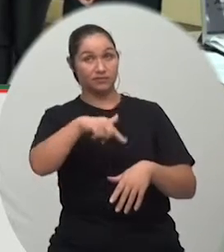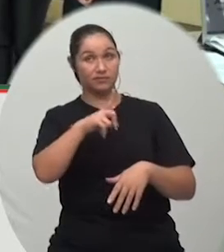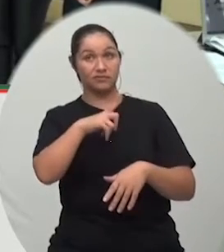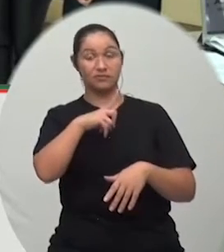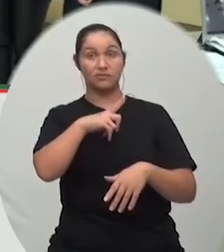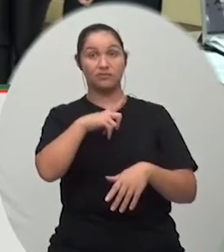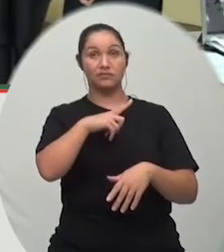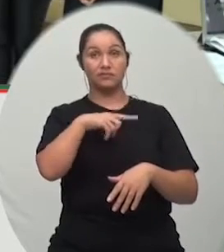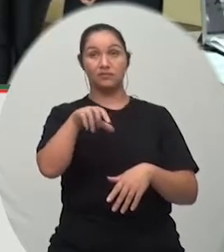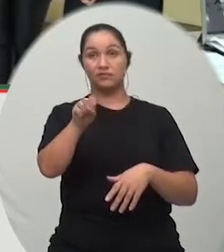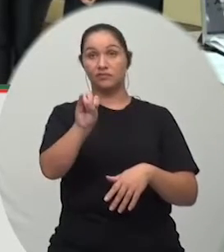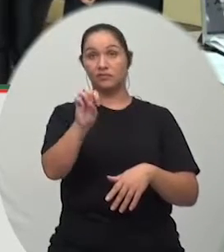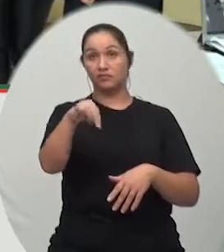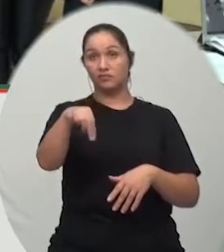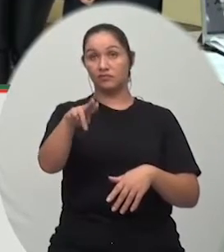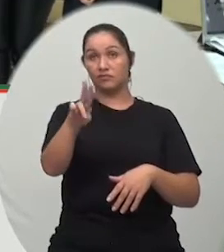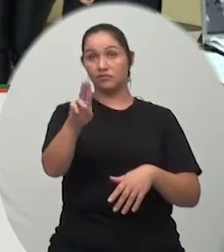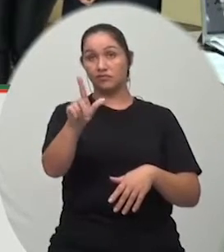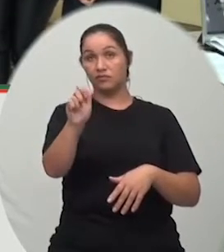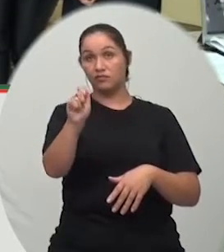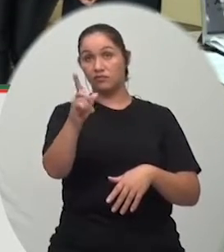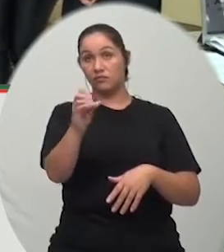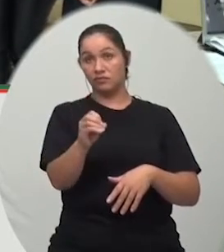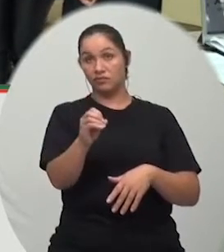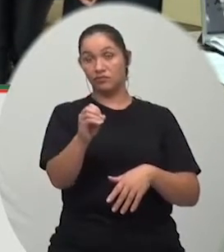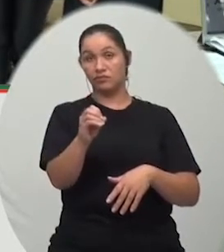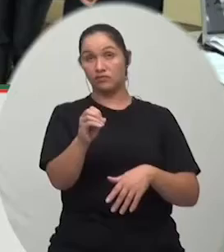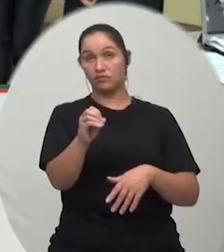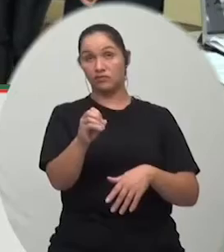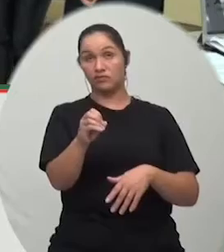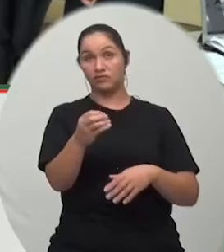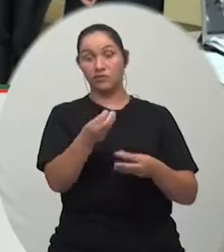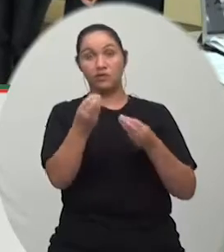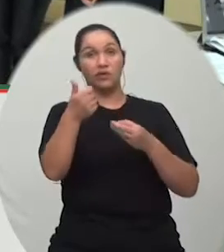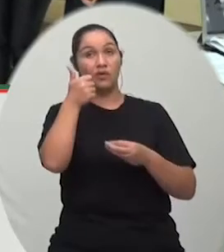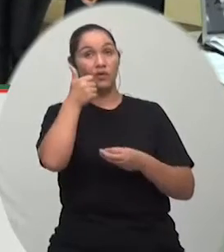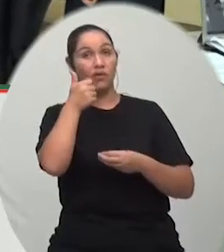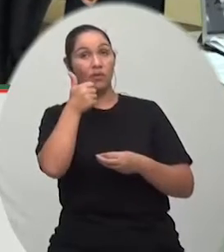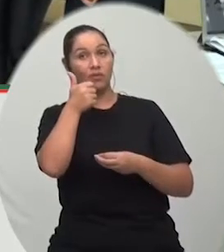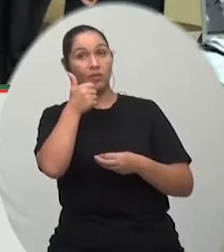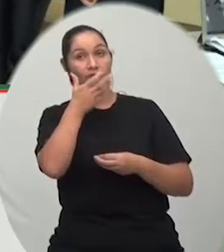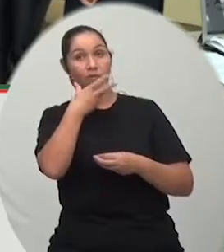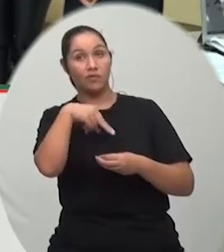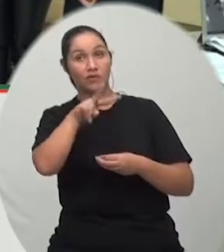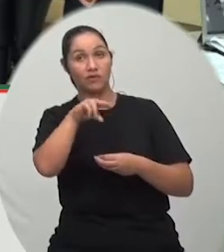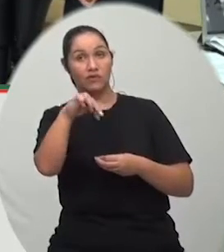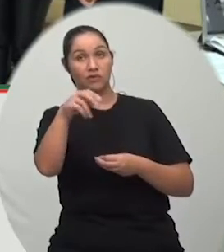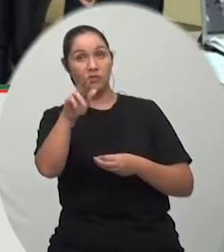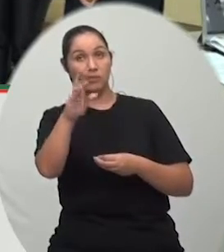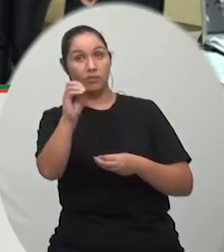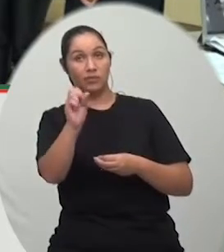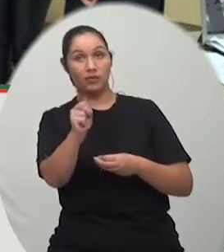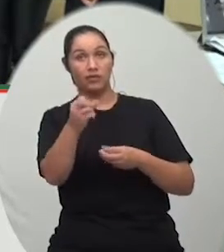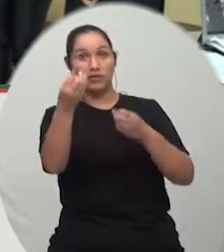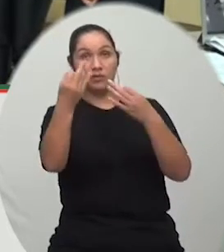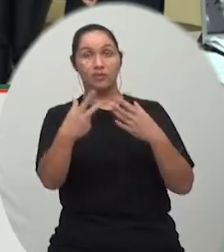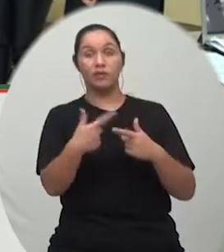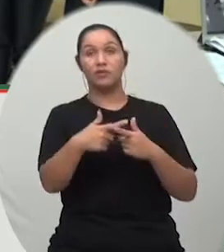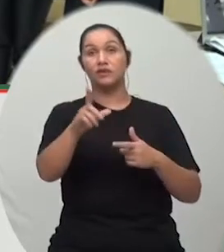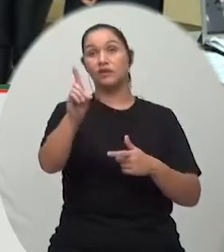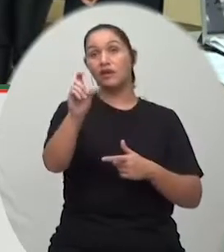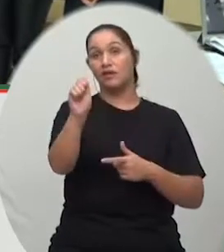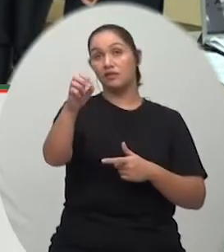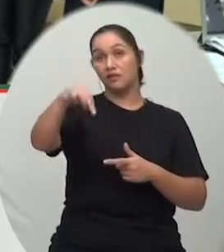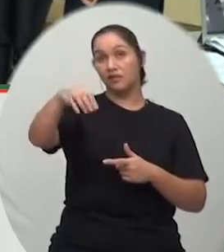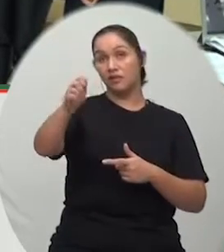tivemos aí os simulados para a OAB no modelo da OAB, como o Marcos muito bem colocou, é porque tivemos a Damásio ao nosso lado. Então, não